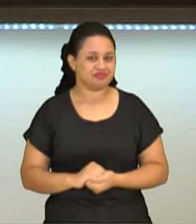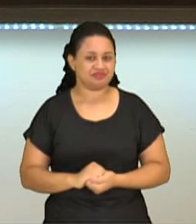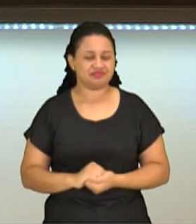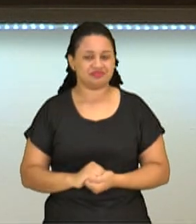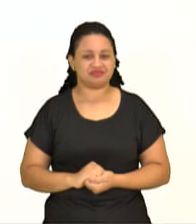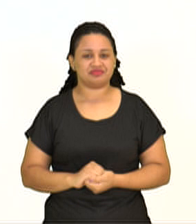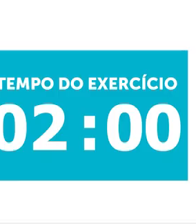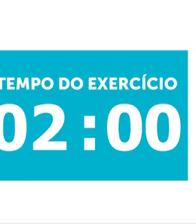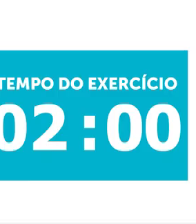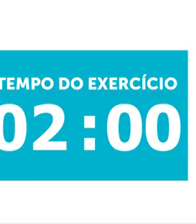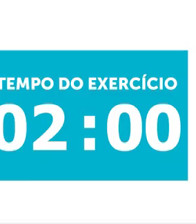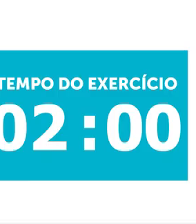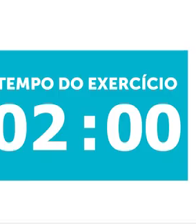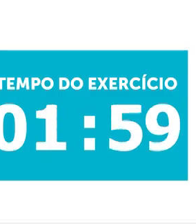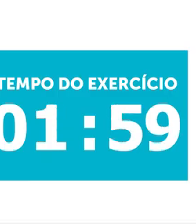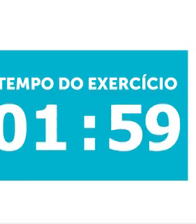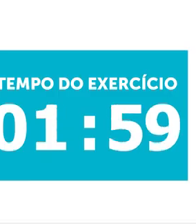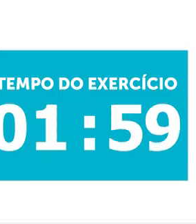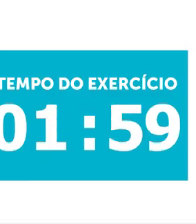vocês e a gente já volta.